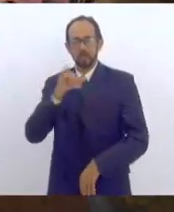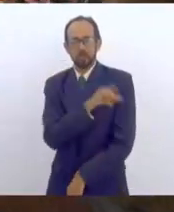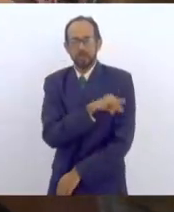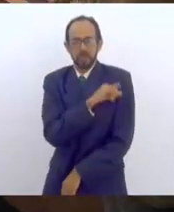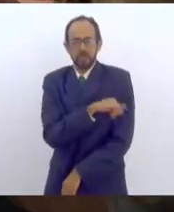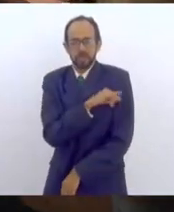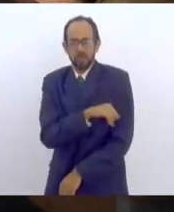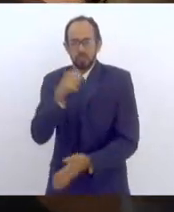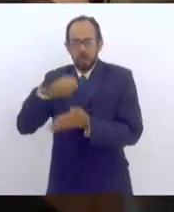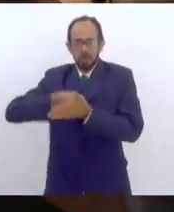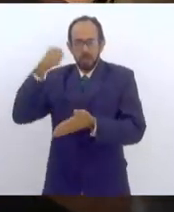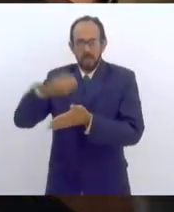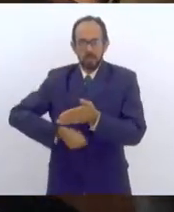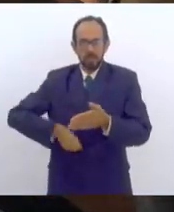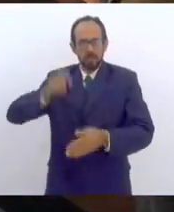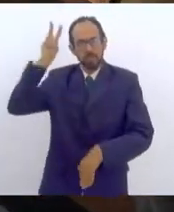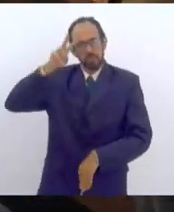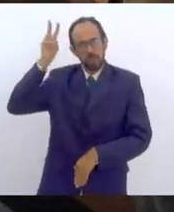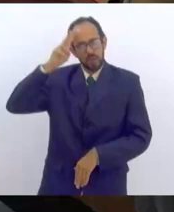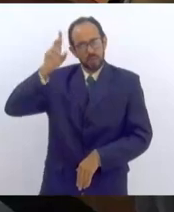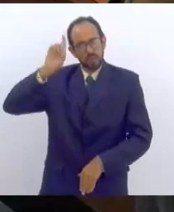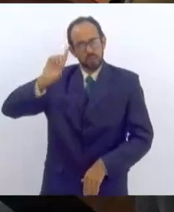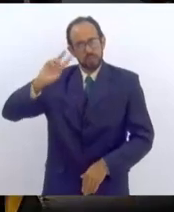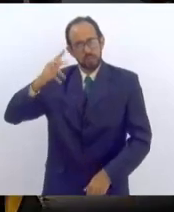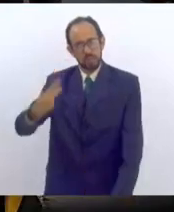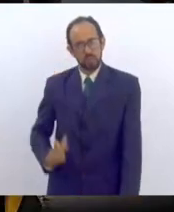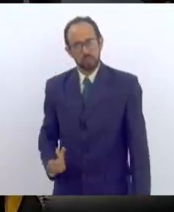dos direitos humanos. Cá estamos.